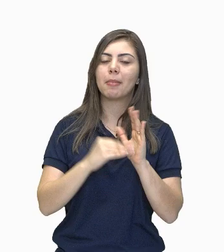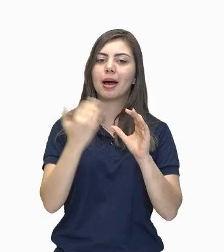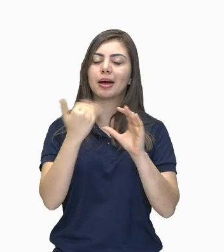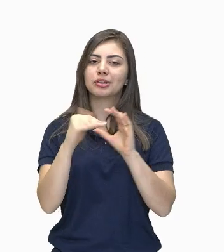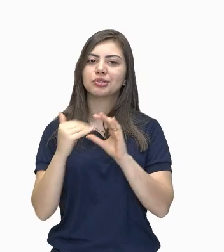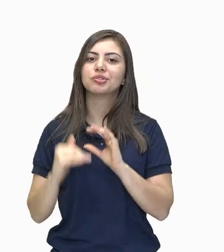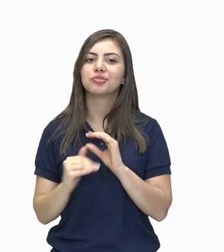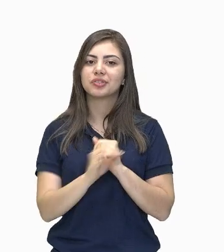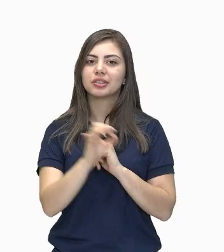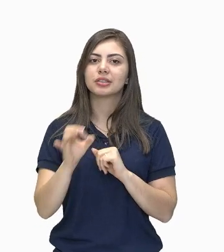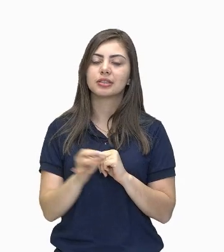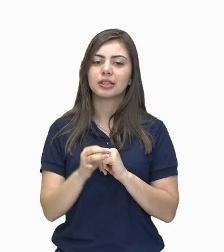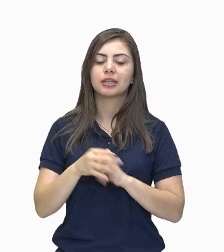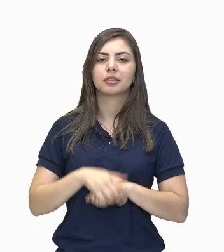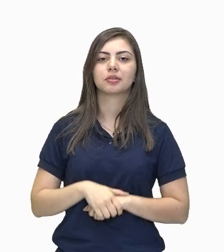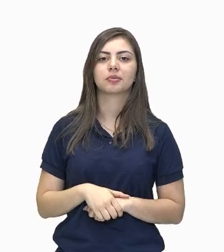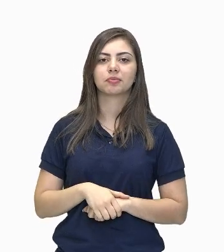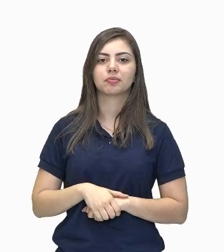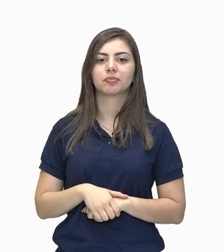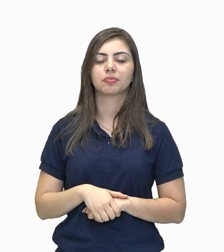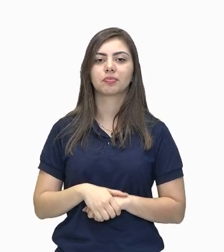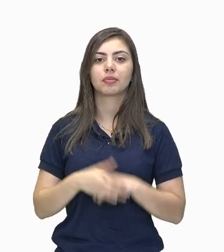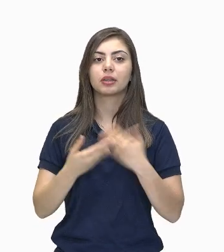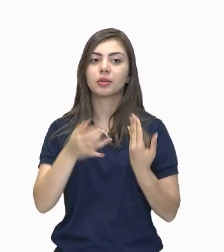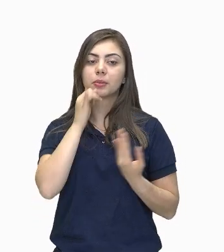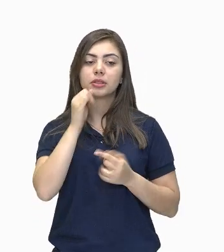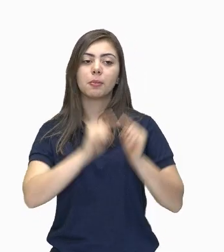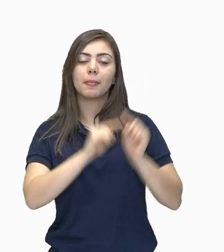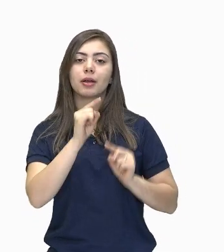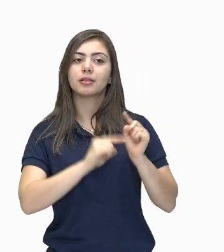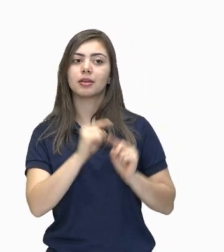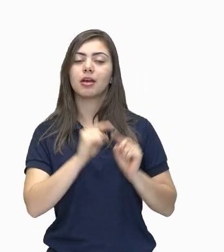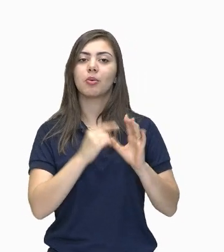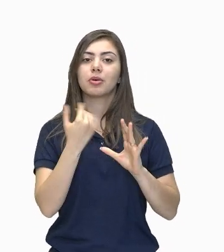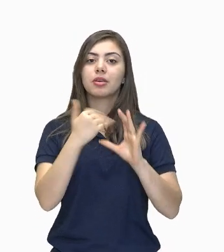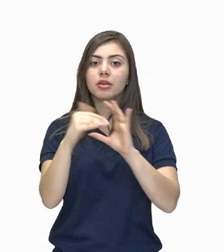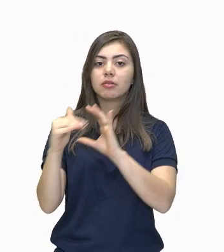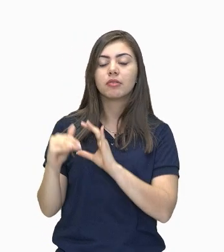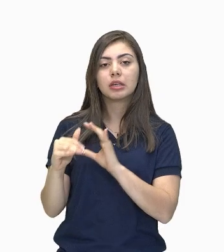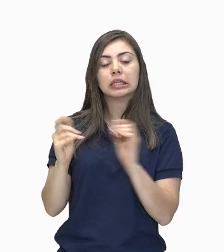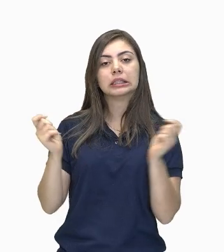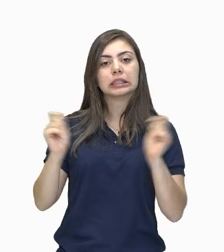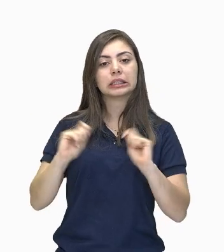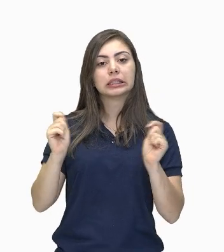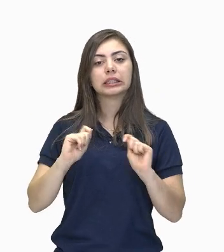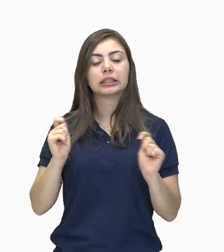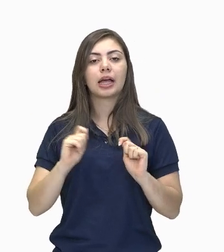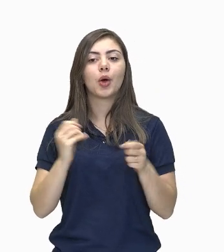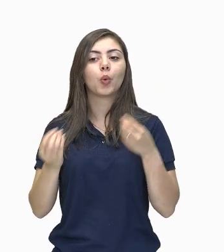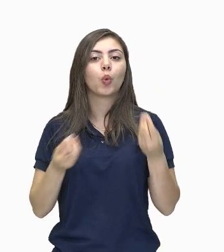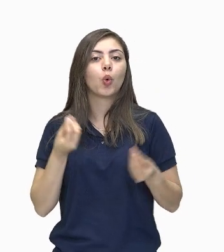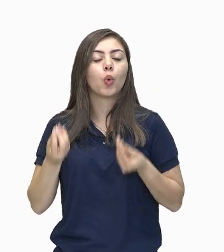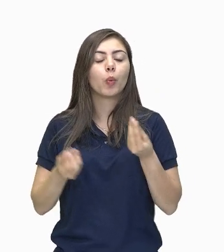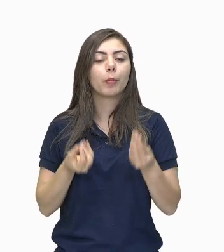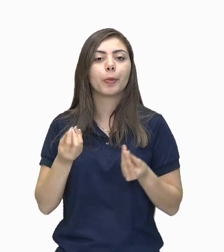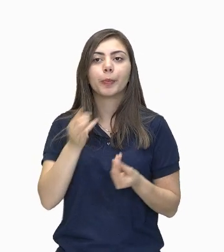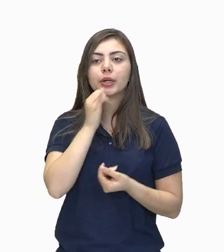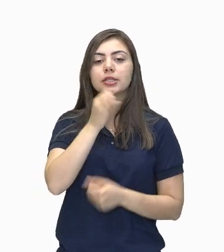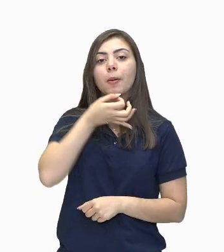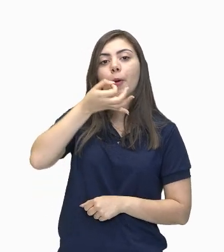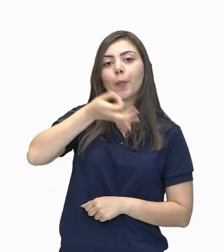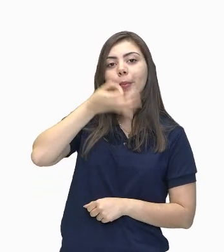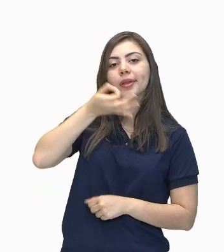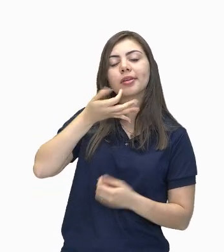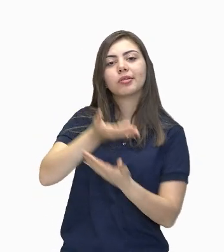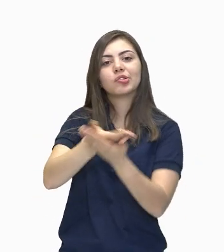né, quando a gente envia material, a gente também tem a chance de buscar também a opinião de